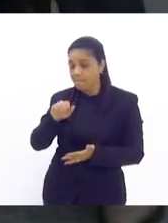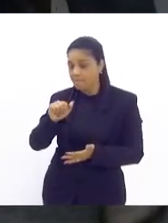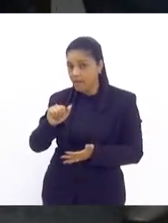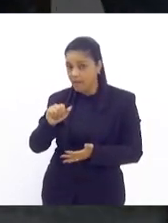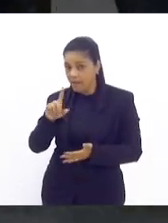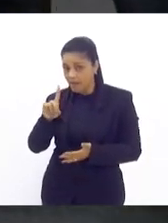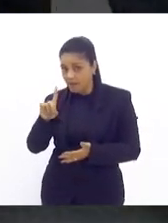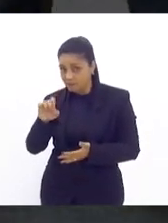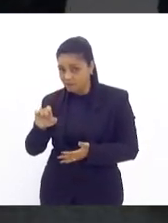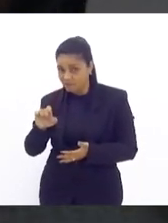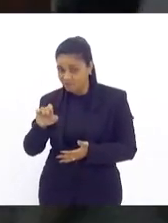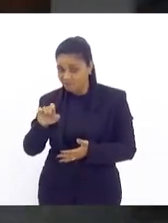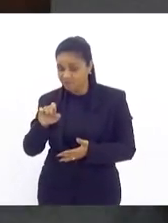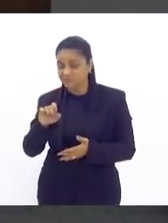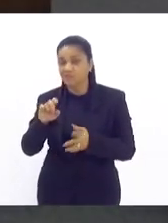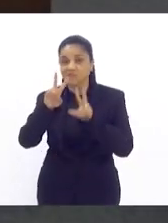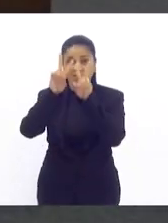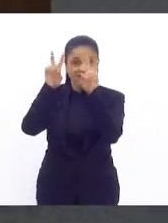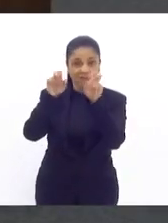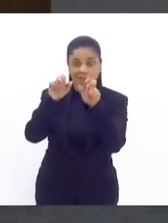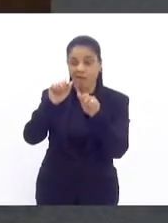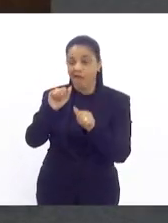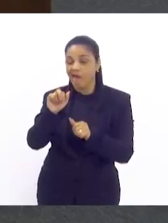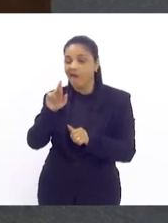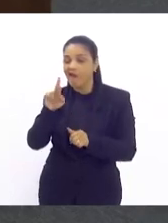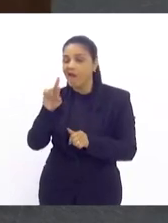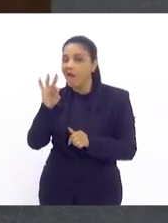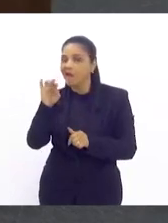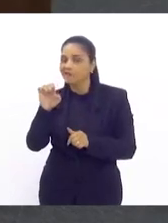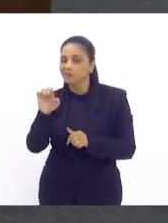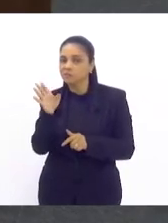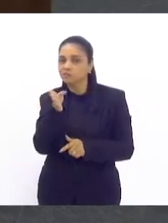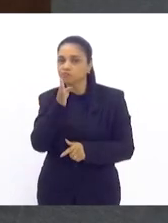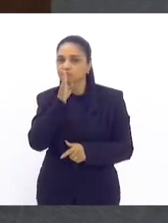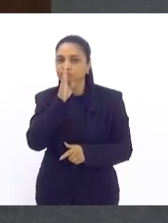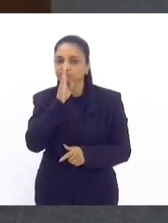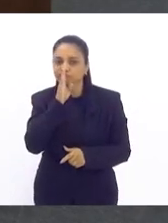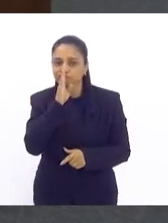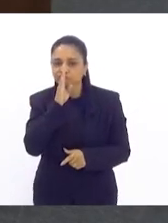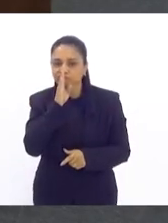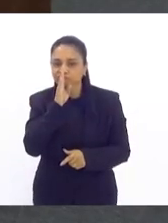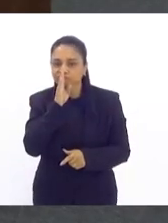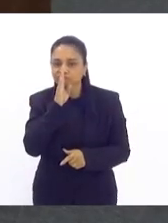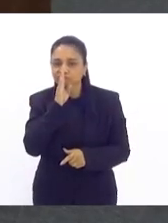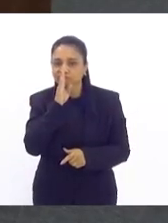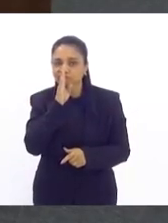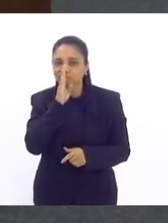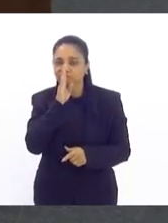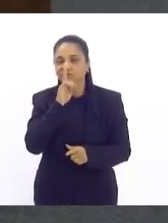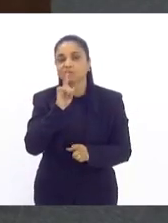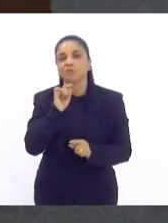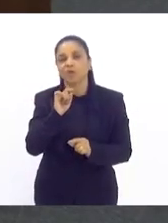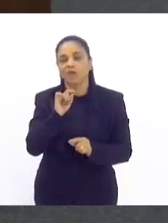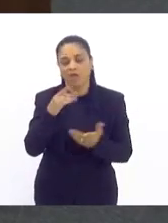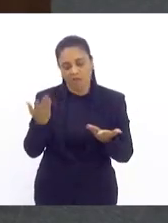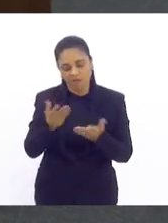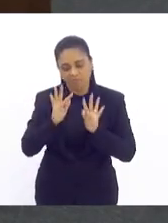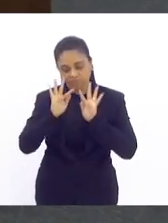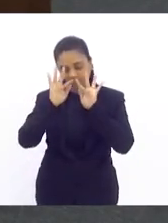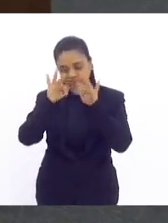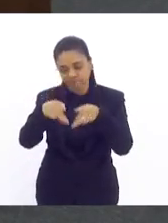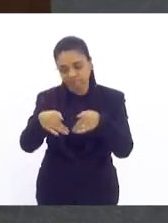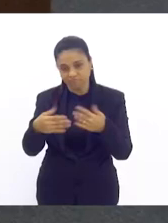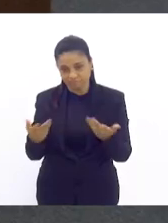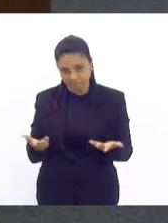arte de calar e exatamente em cima da arte de calar que eu encerro a minha fala